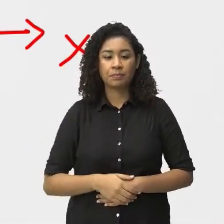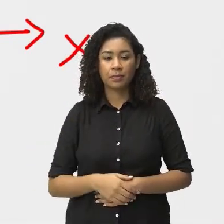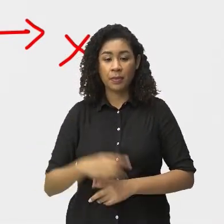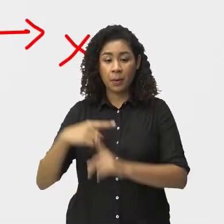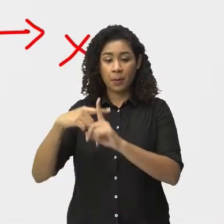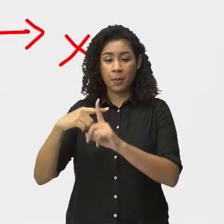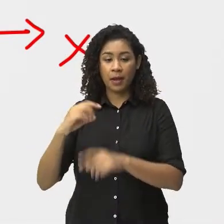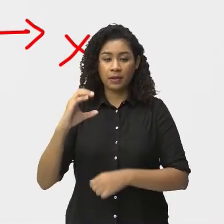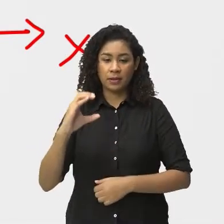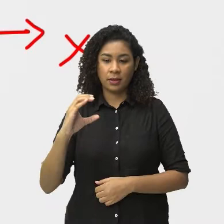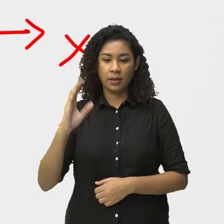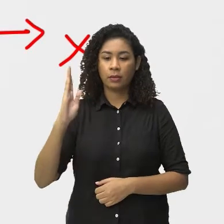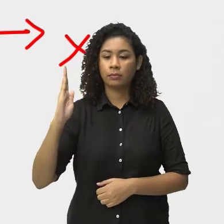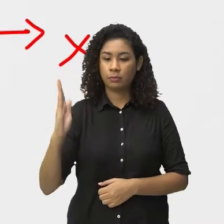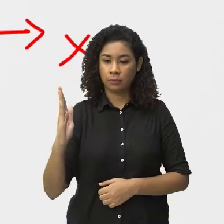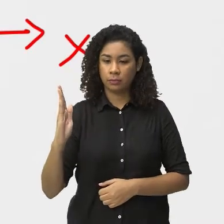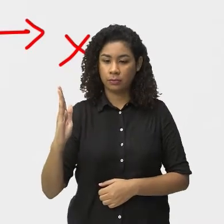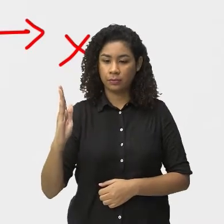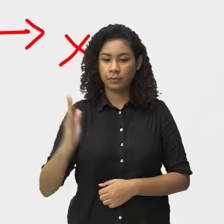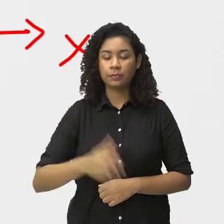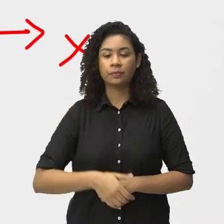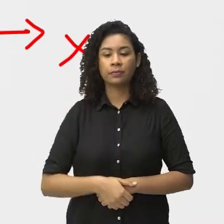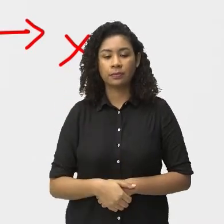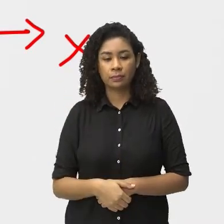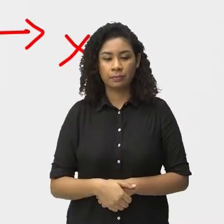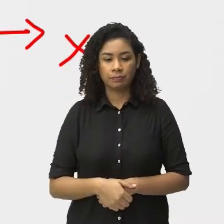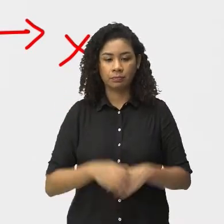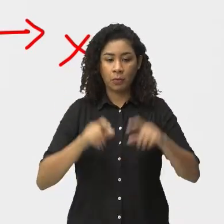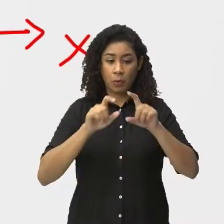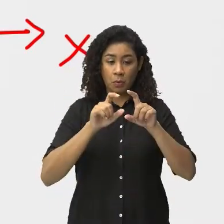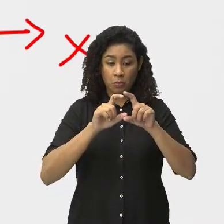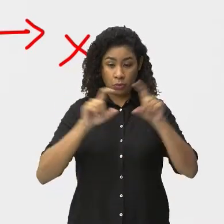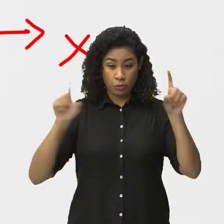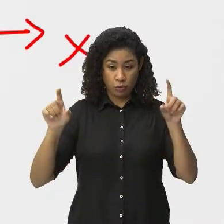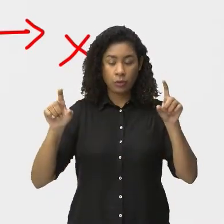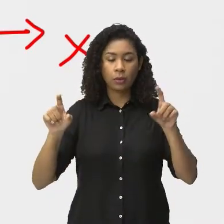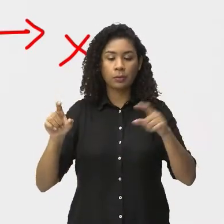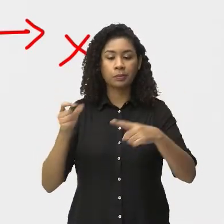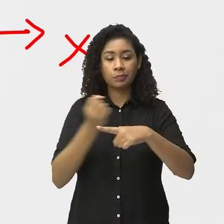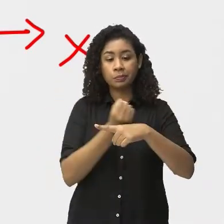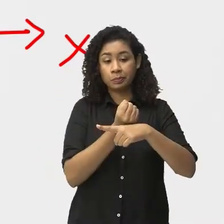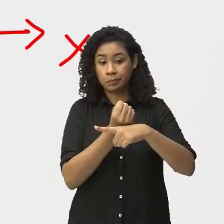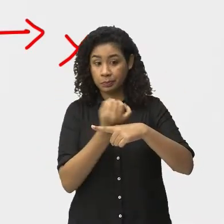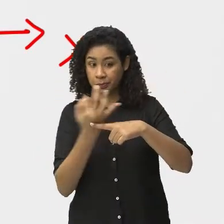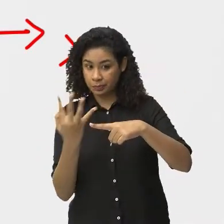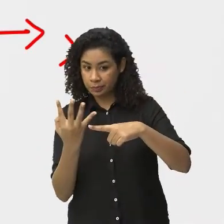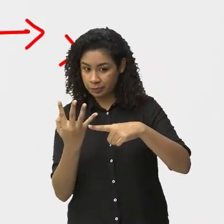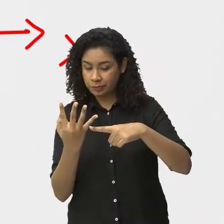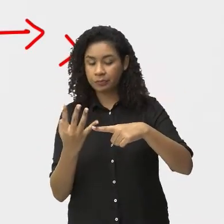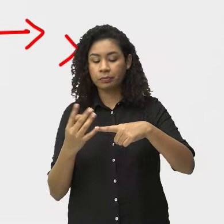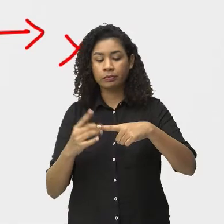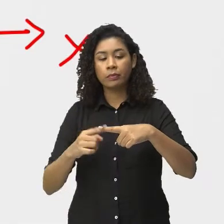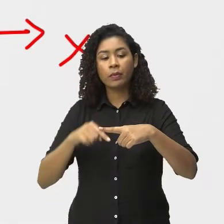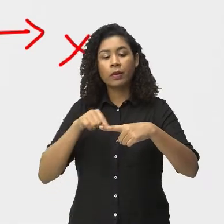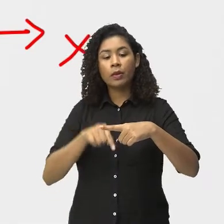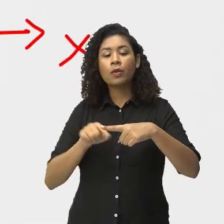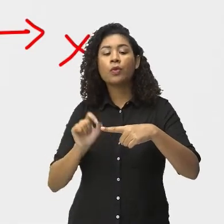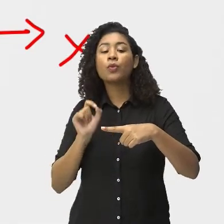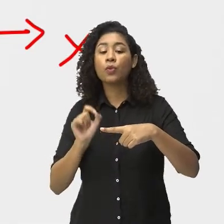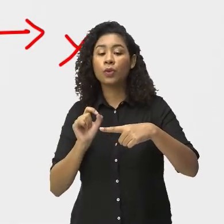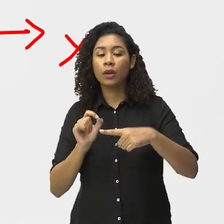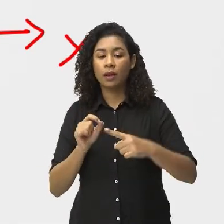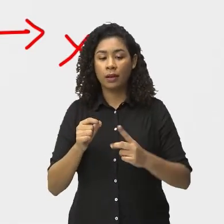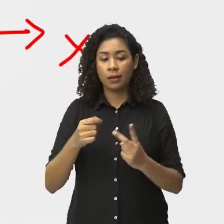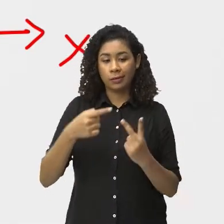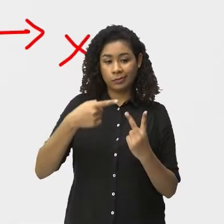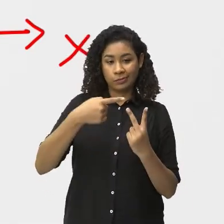mais C. Tudo isso sobre a raiz quadrada, olha só. Uma formulazinha um